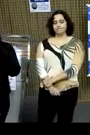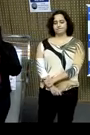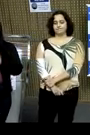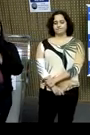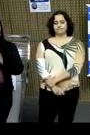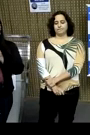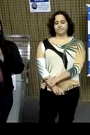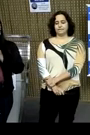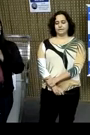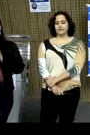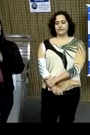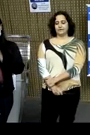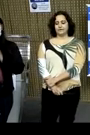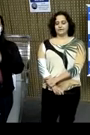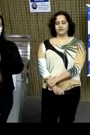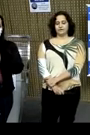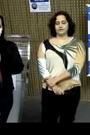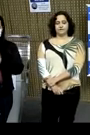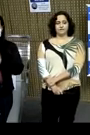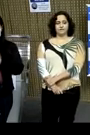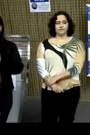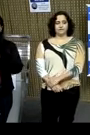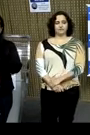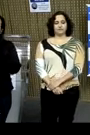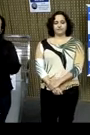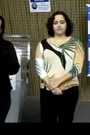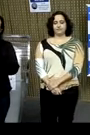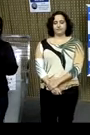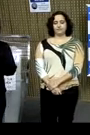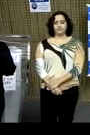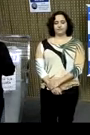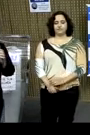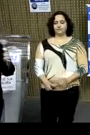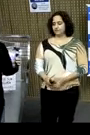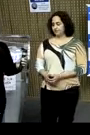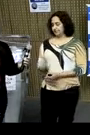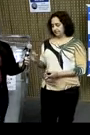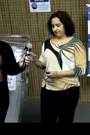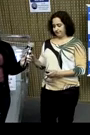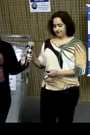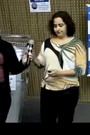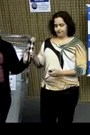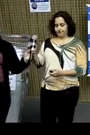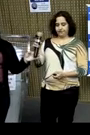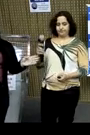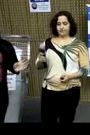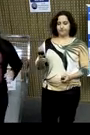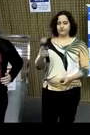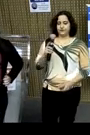esses indicadores? É a análise dos relatórios gerados aqui no banco de dados do eSUS.